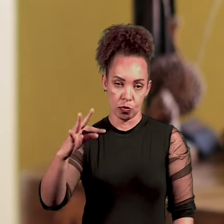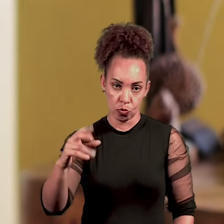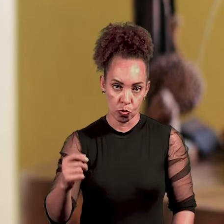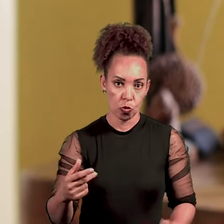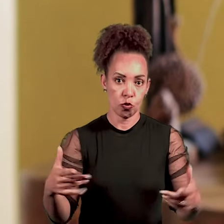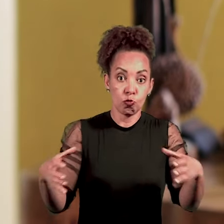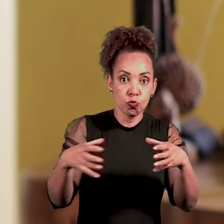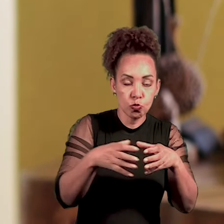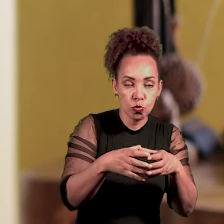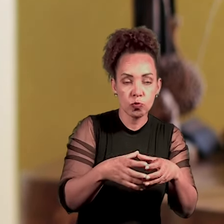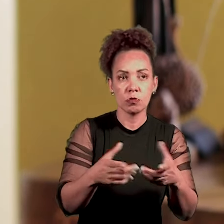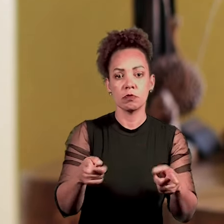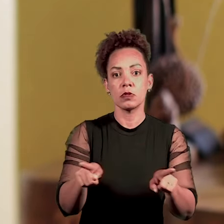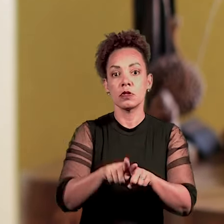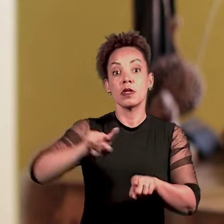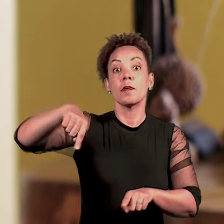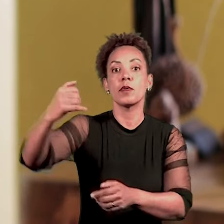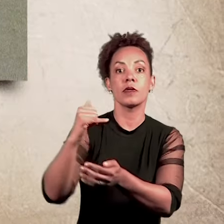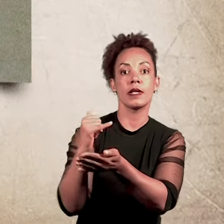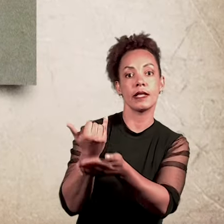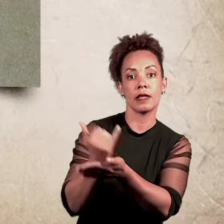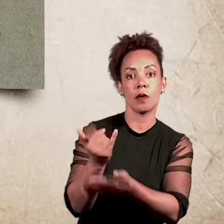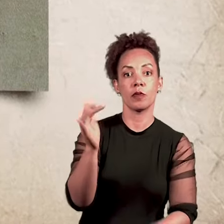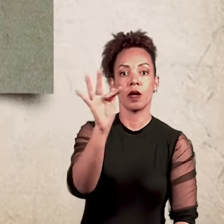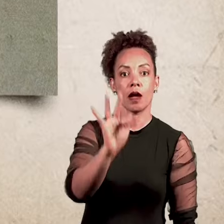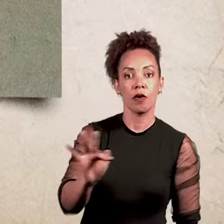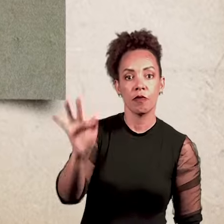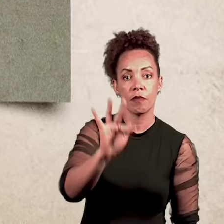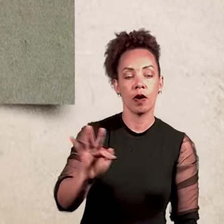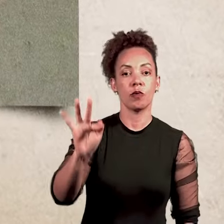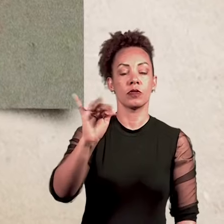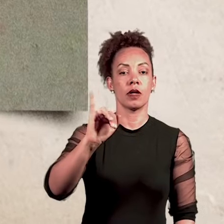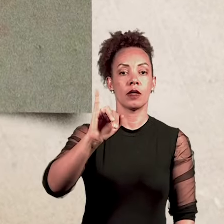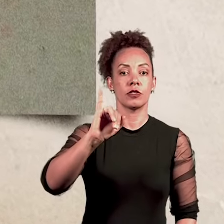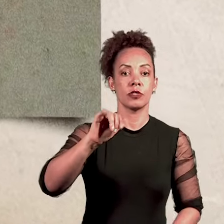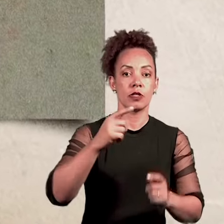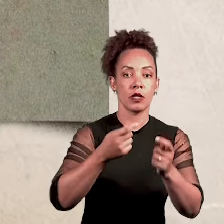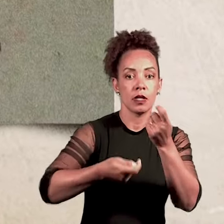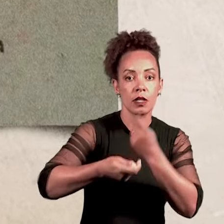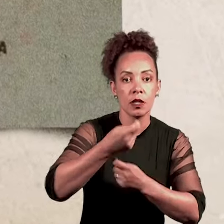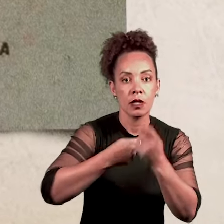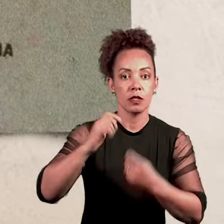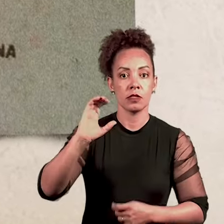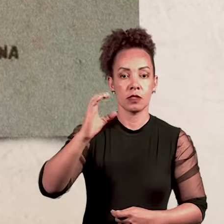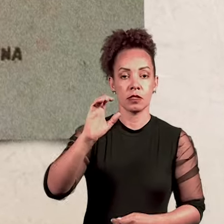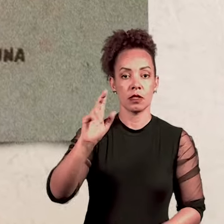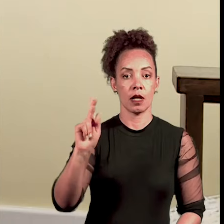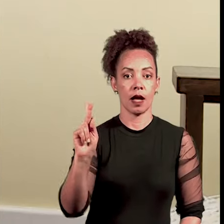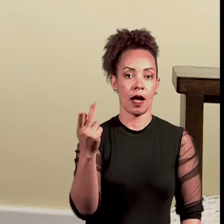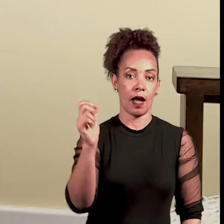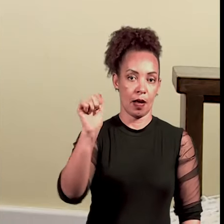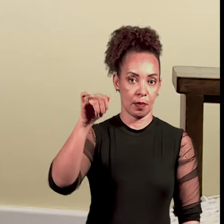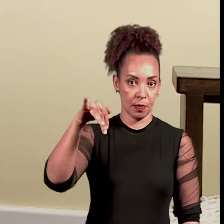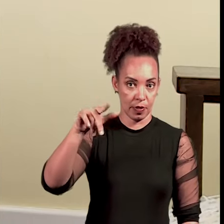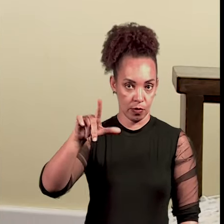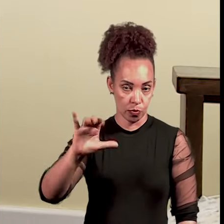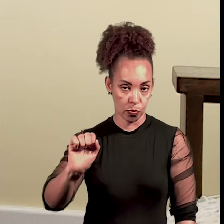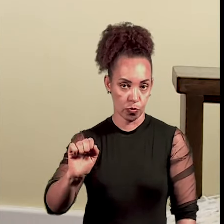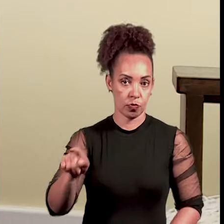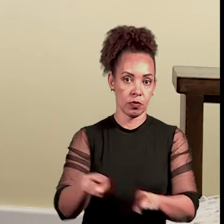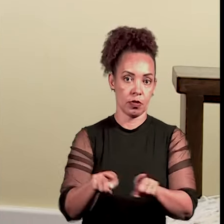em Itabuna, em 1970, a Faculdade de Ciências Econômicas, com Hérito Machado, Raimundo Machado, enfim.